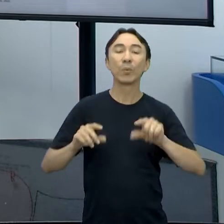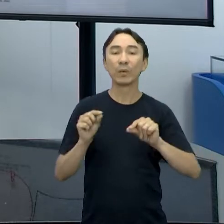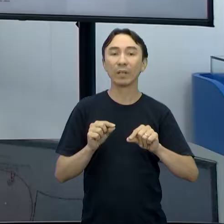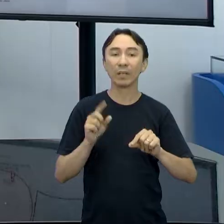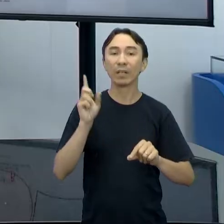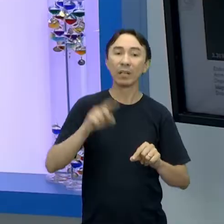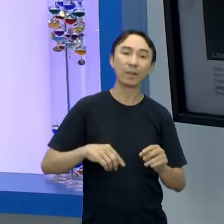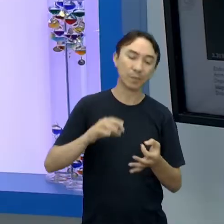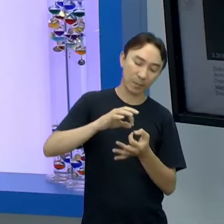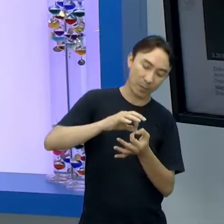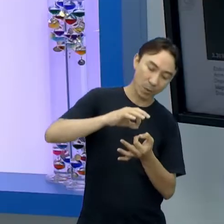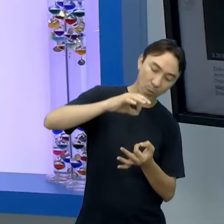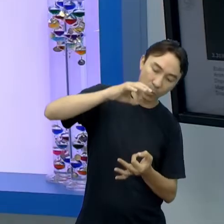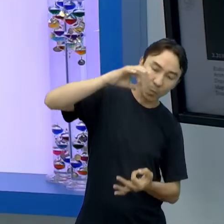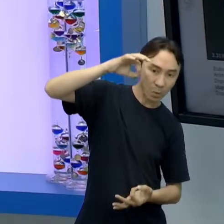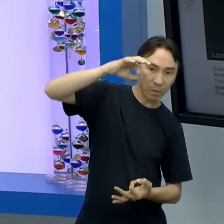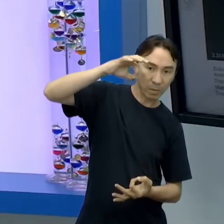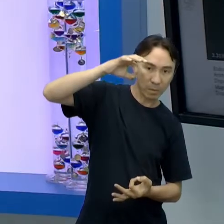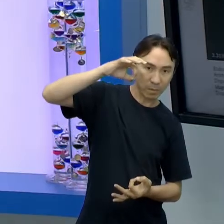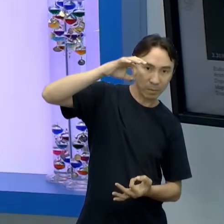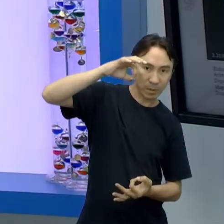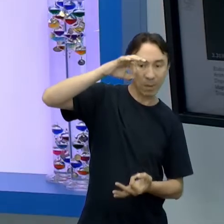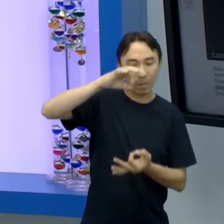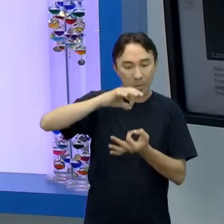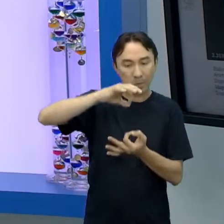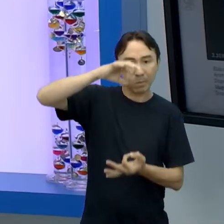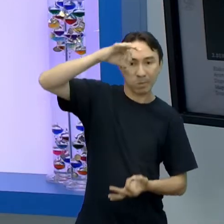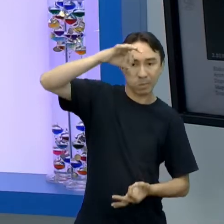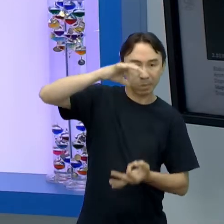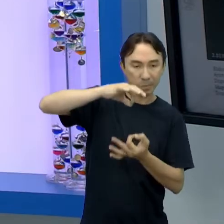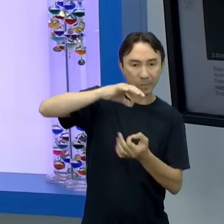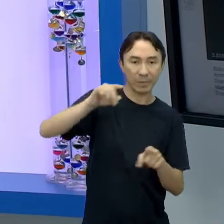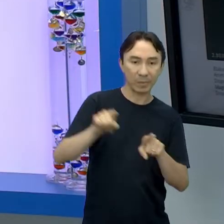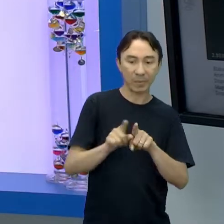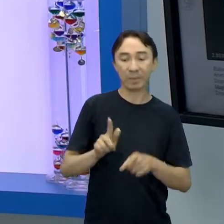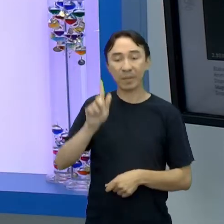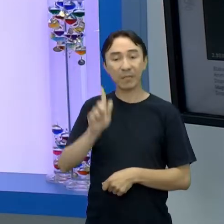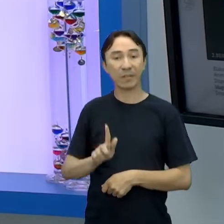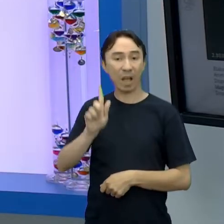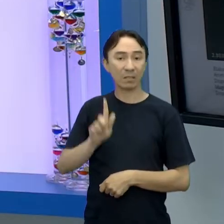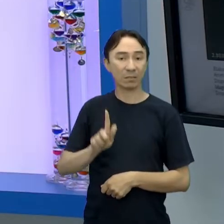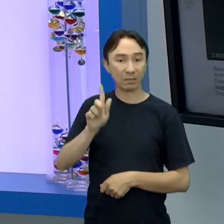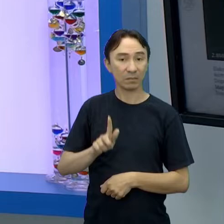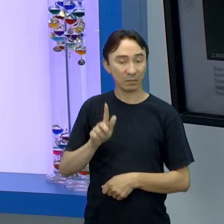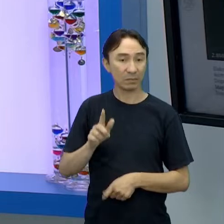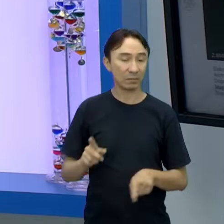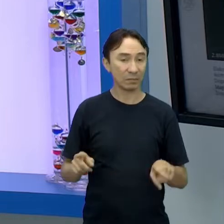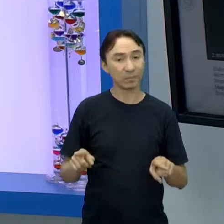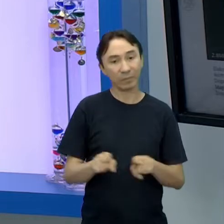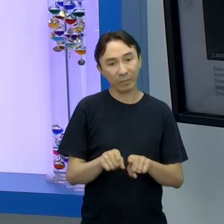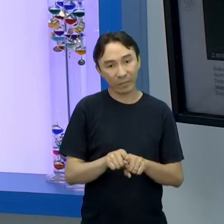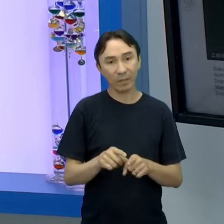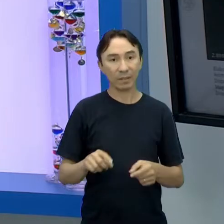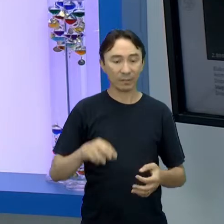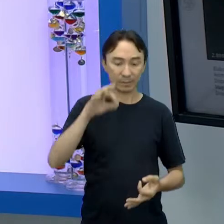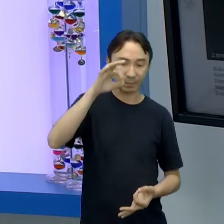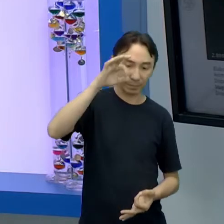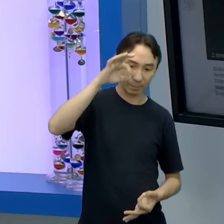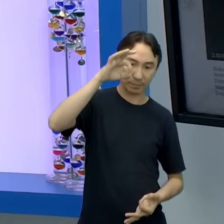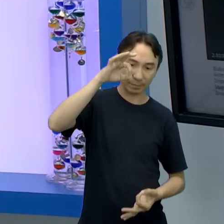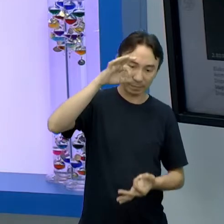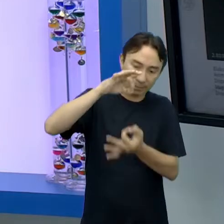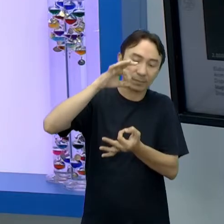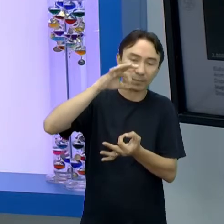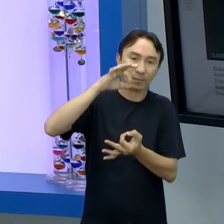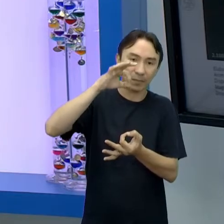gravidade. Então, pessoal, o que acontece? Se você aumentar aqui o comprimento, você vai ver que vai ter uma alteração no período do pêndulo, né, certo? Porque